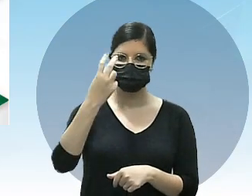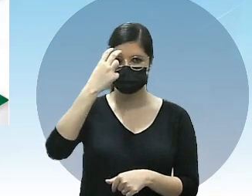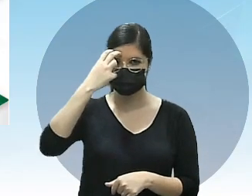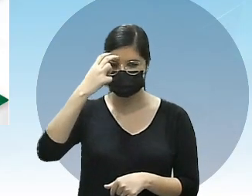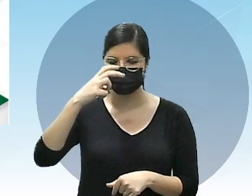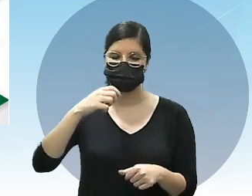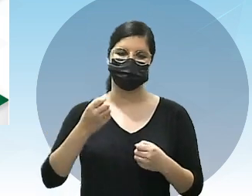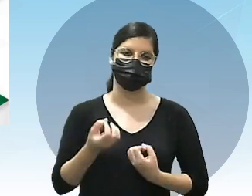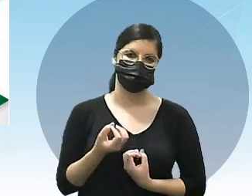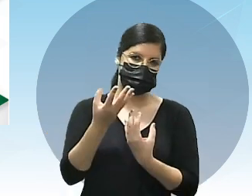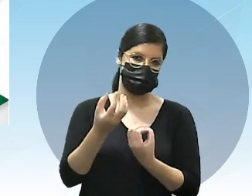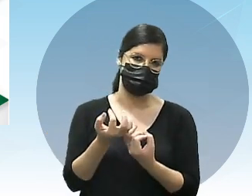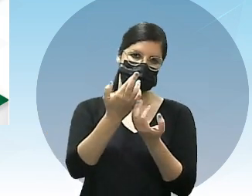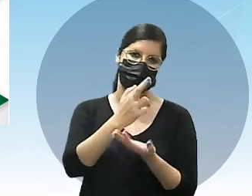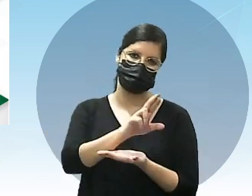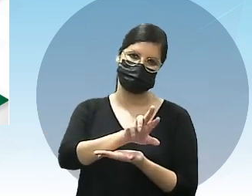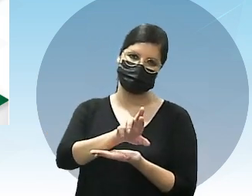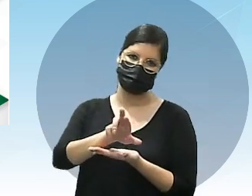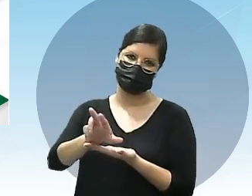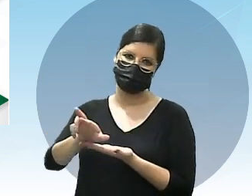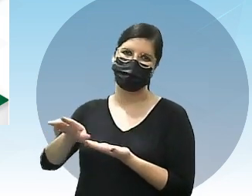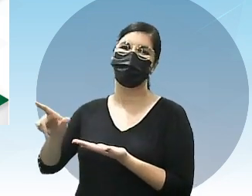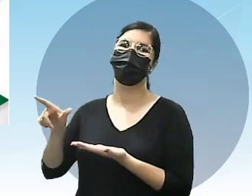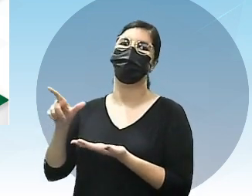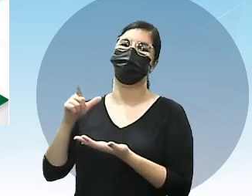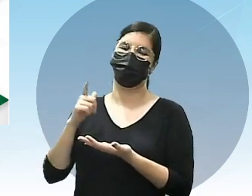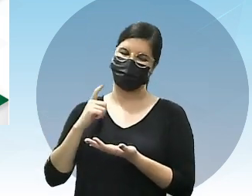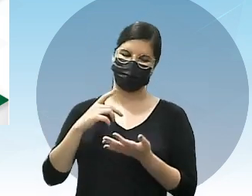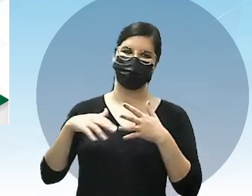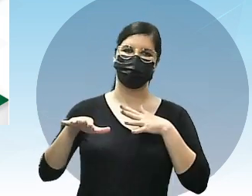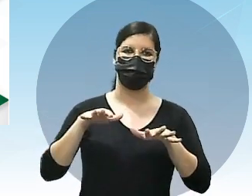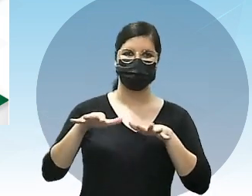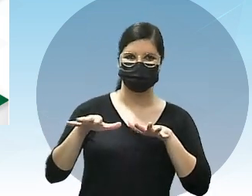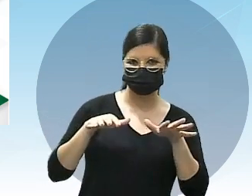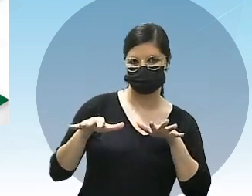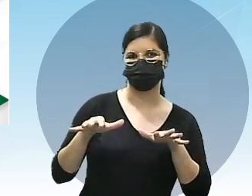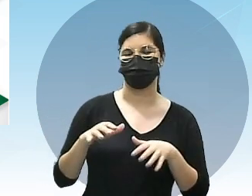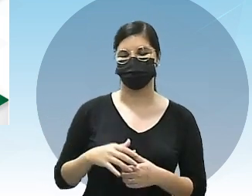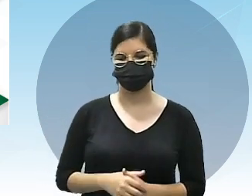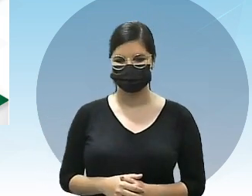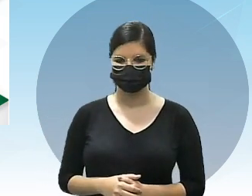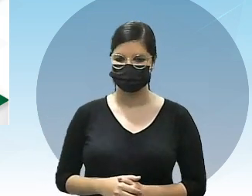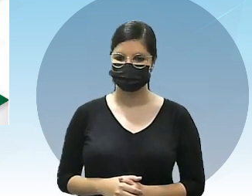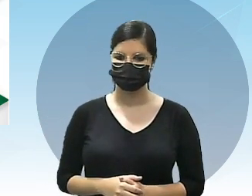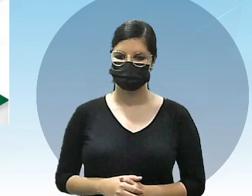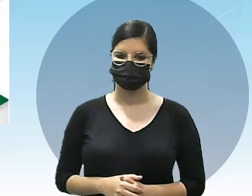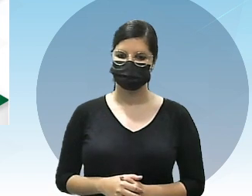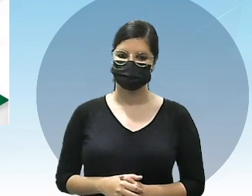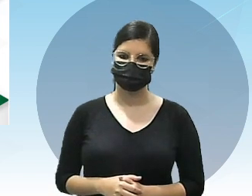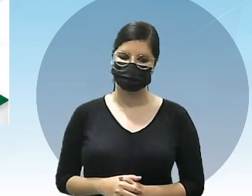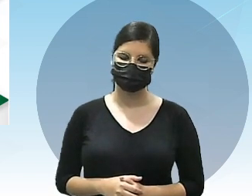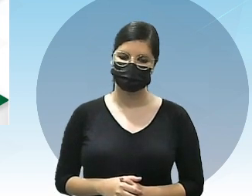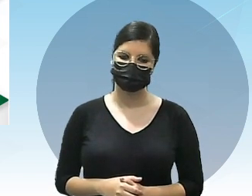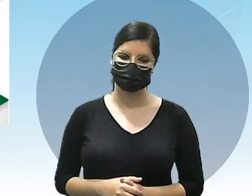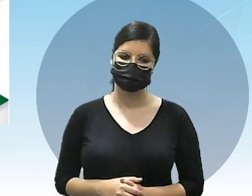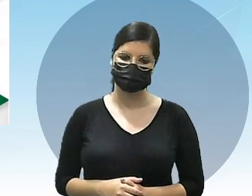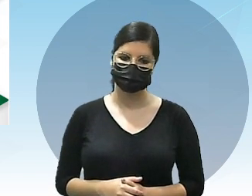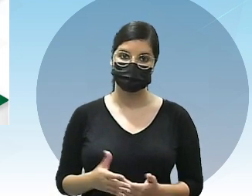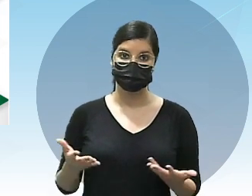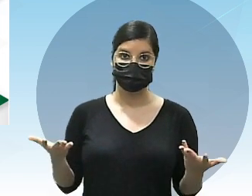expressão cultural através da dança pela sua pluralidade de estilos e de movimentos tá então